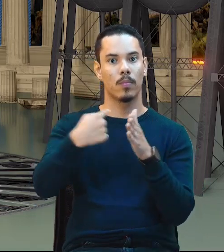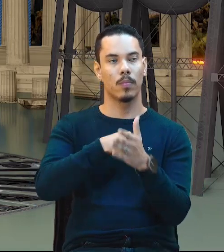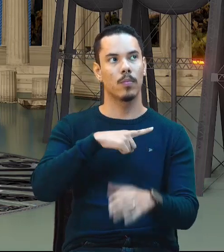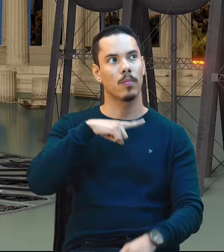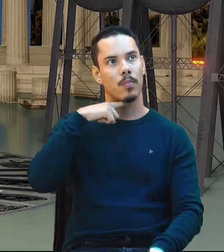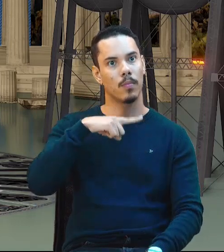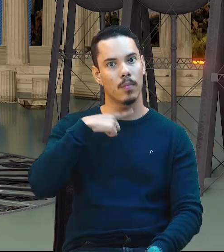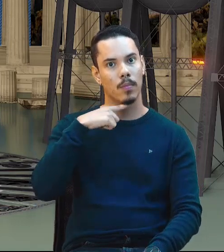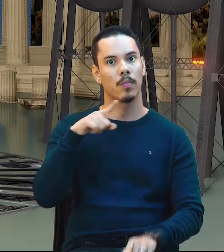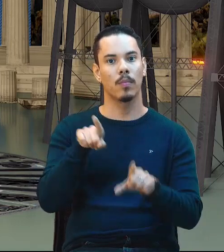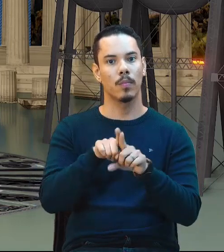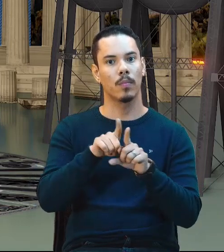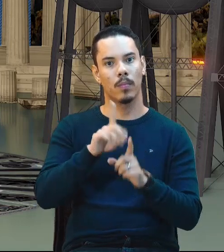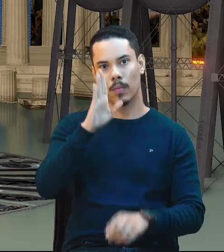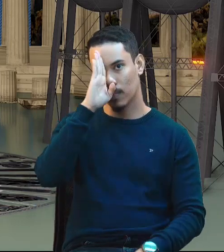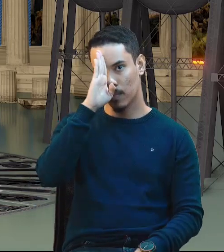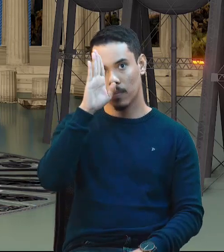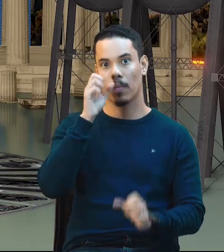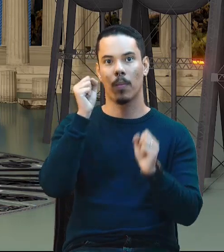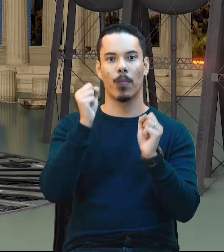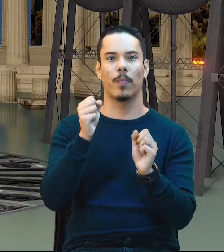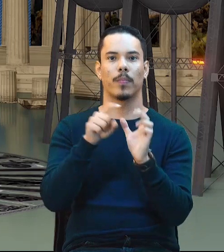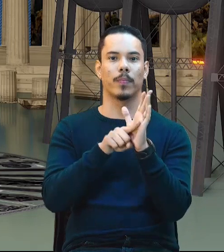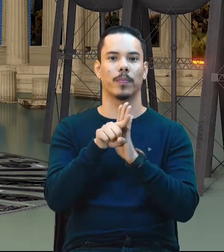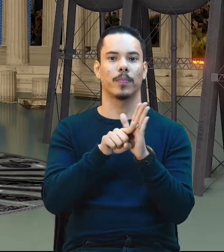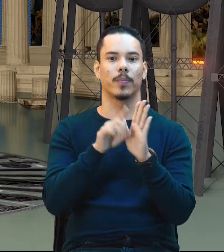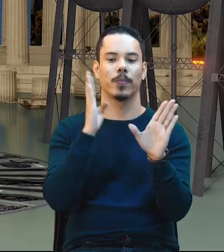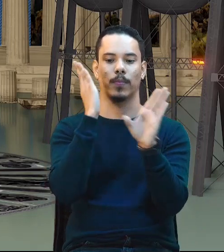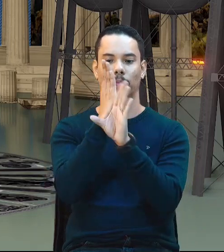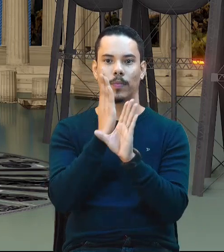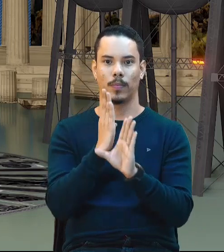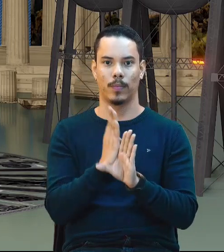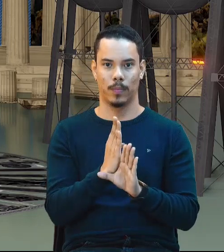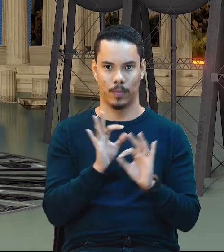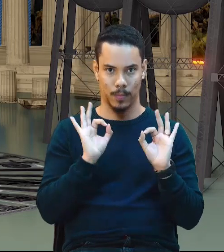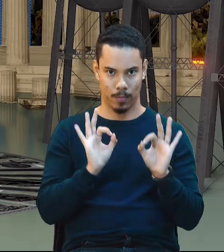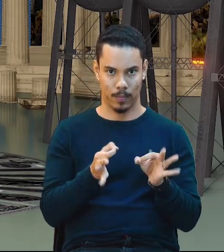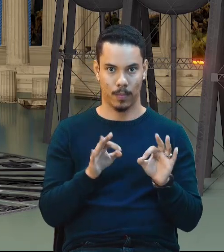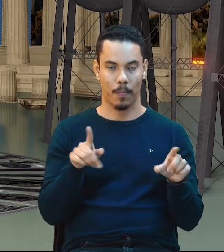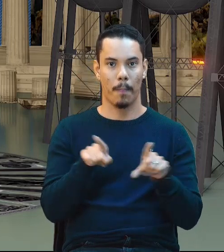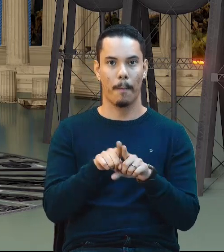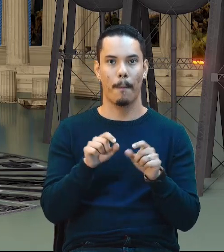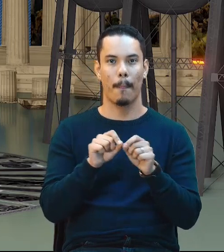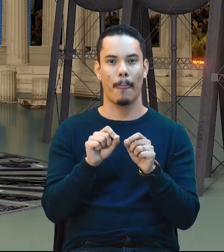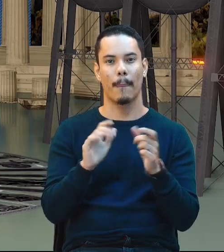principal aí, pesquisar, ok? Para descobrir, né, trazer algumas